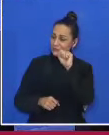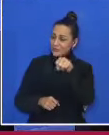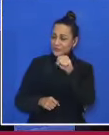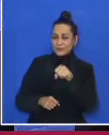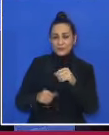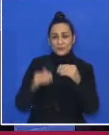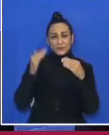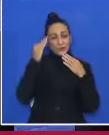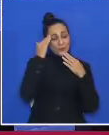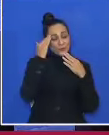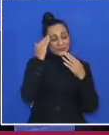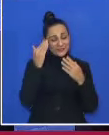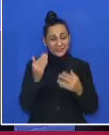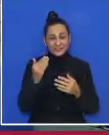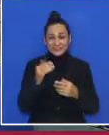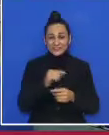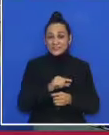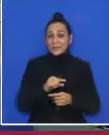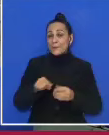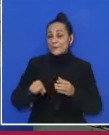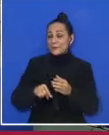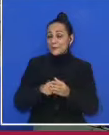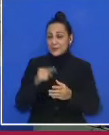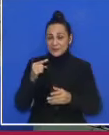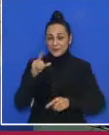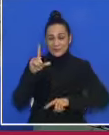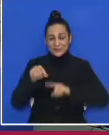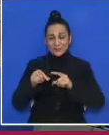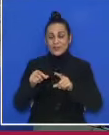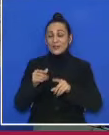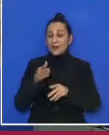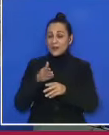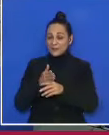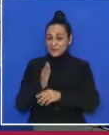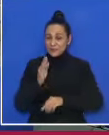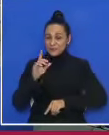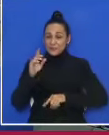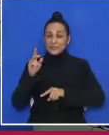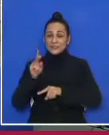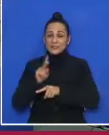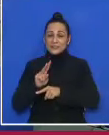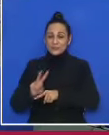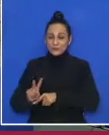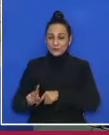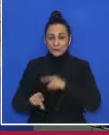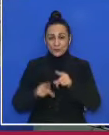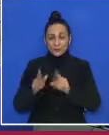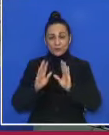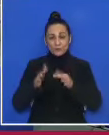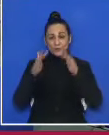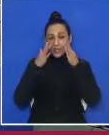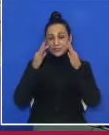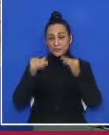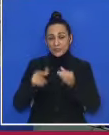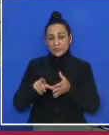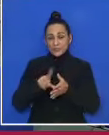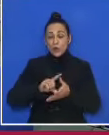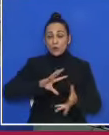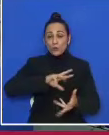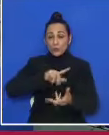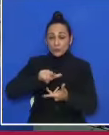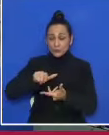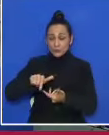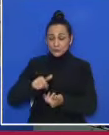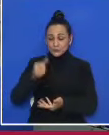Sim, confirmo. Obrigado. Primeiro sorteio realizado, validado por nossas auditoras populares. Conforme explicamos, o Globo